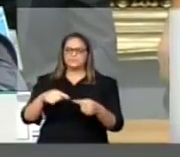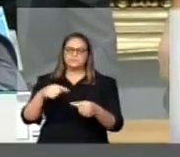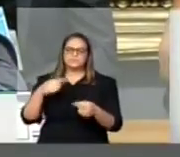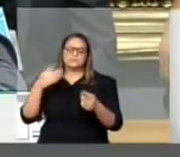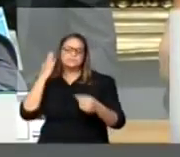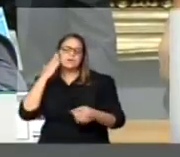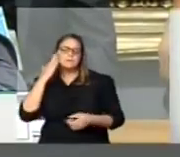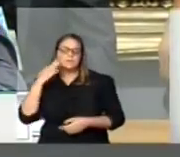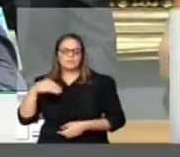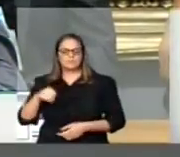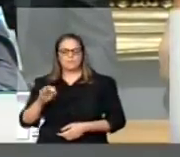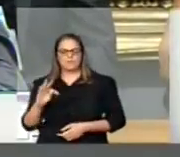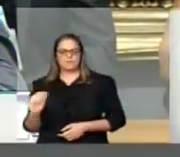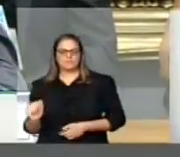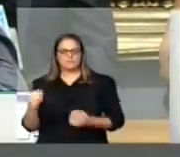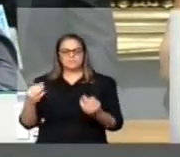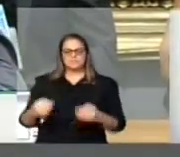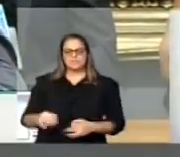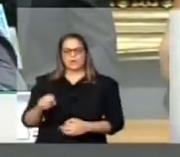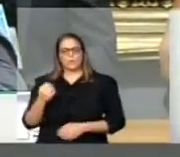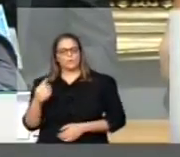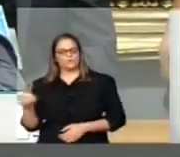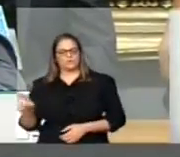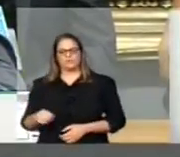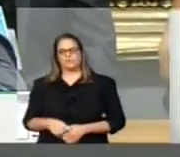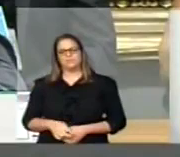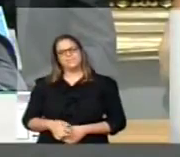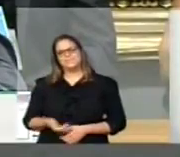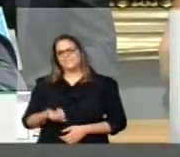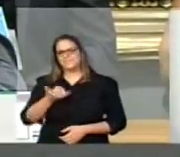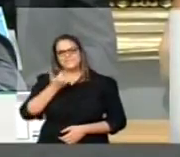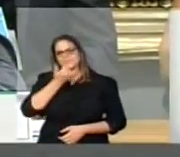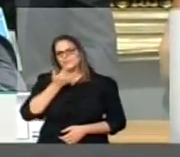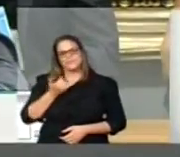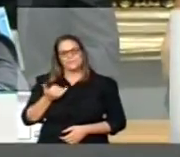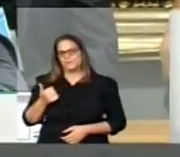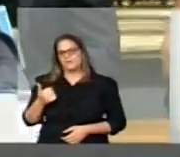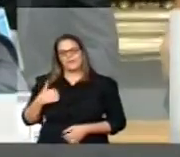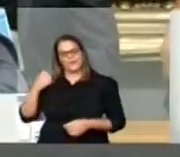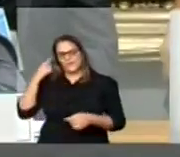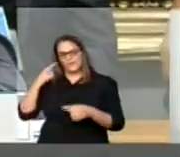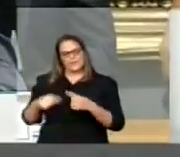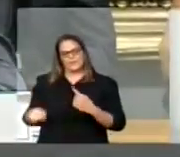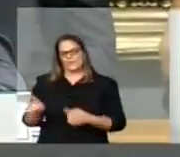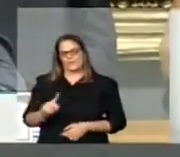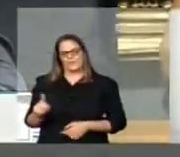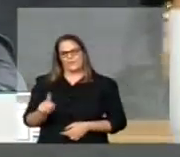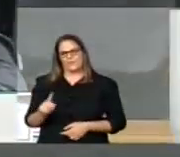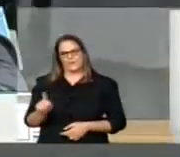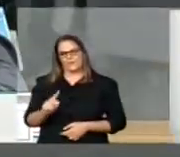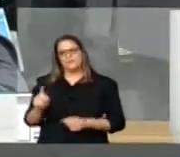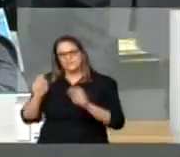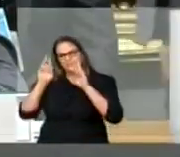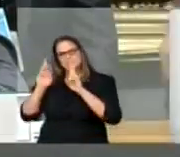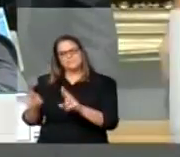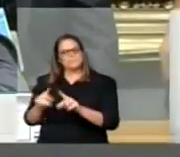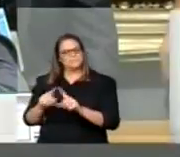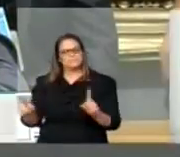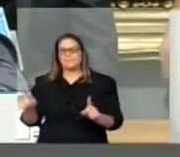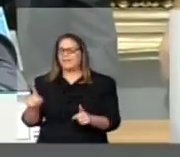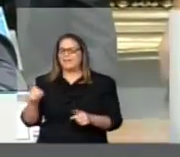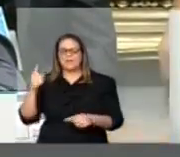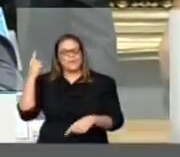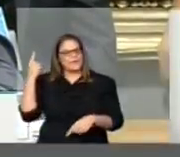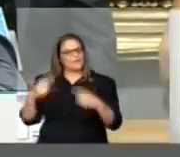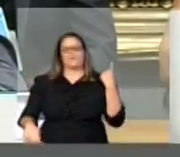não. Com todo respeito, sou obrigado a discordar desse argumento com veemência, com base nas condições